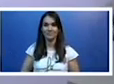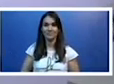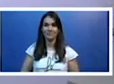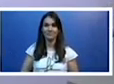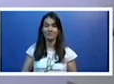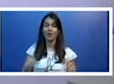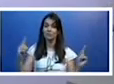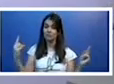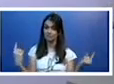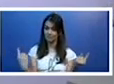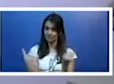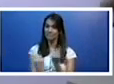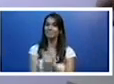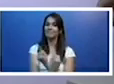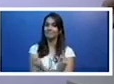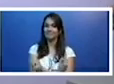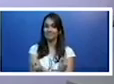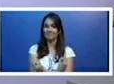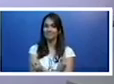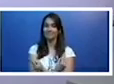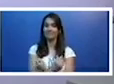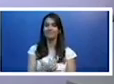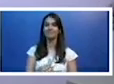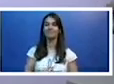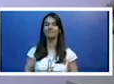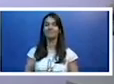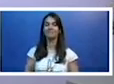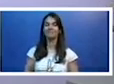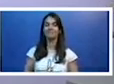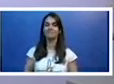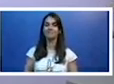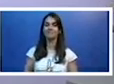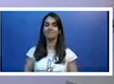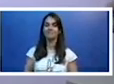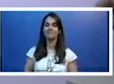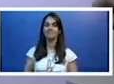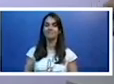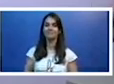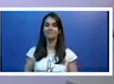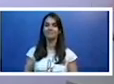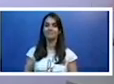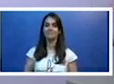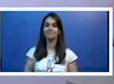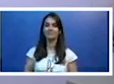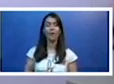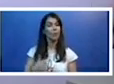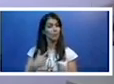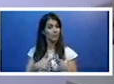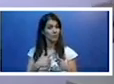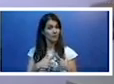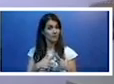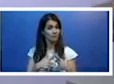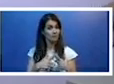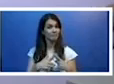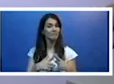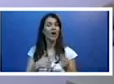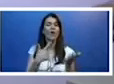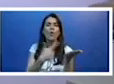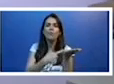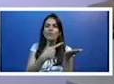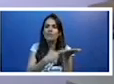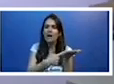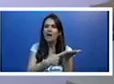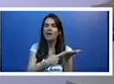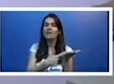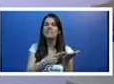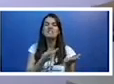os dois de lado ao mesmo tempo, ó, o x e o número, porque ficou combinado na matemática, né? Sempre